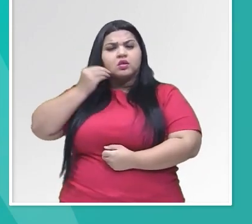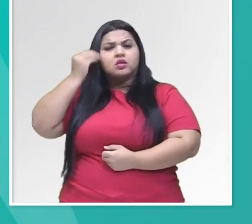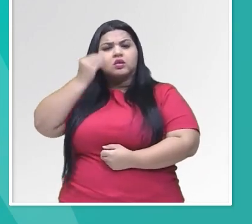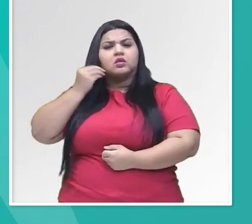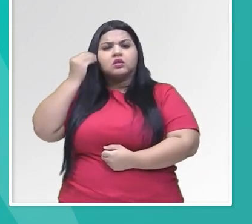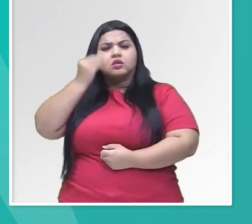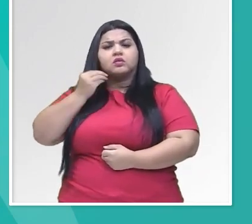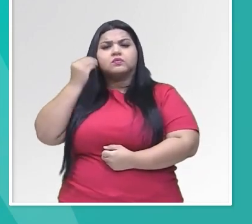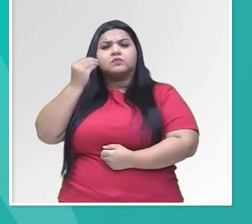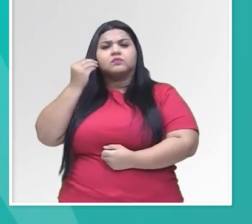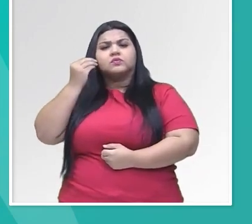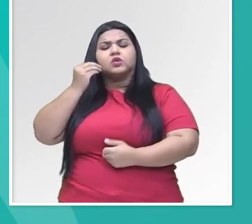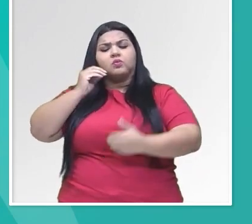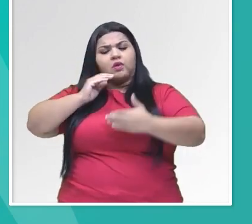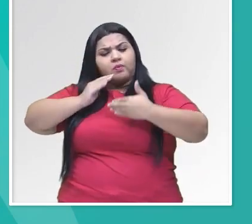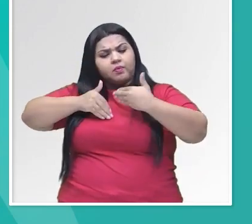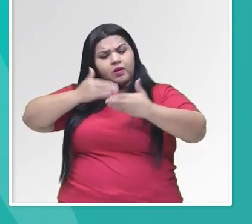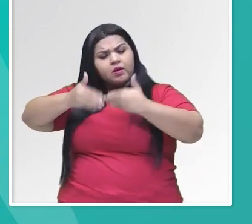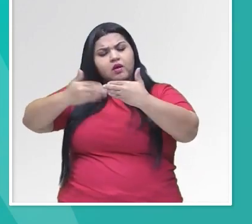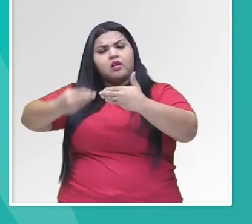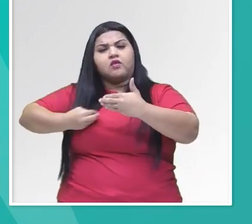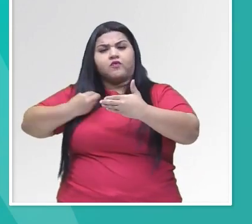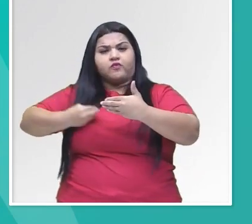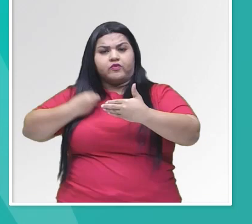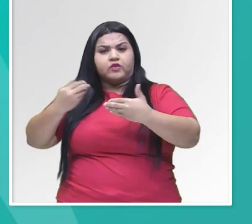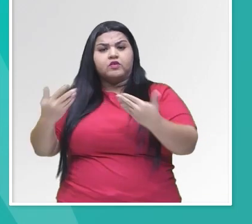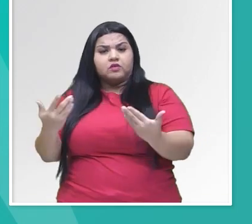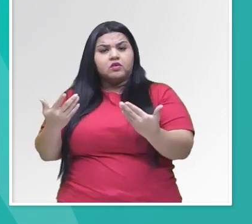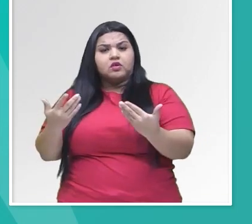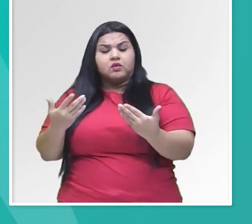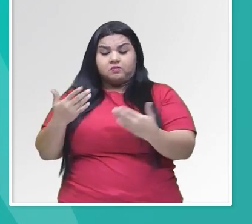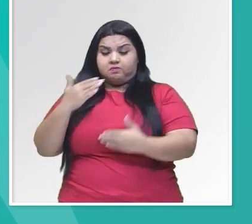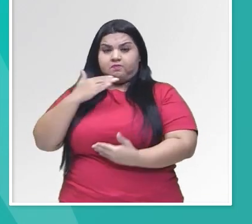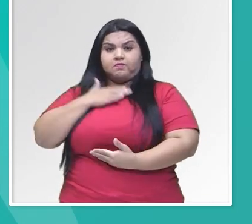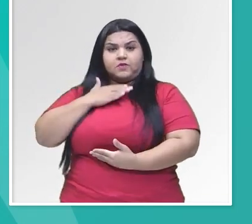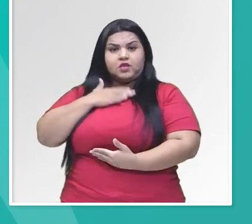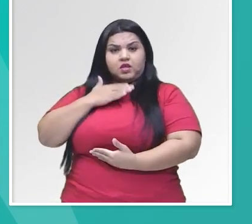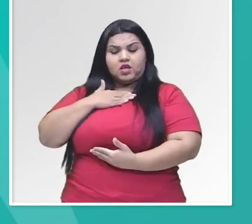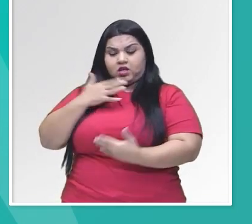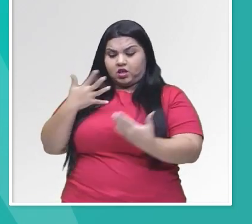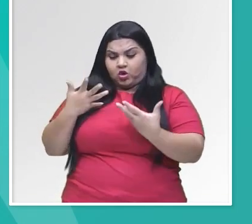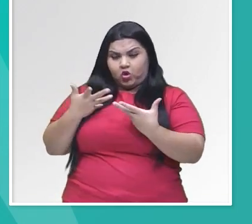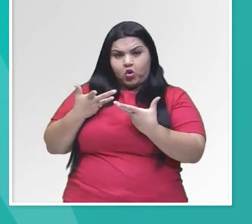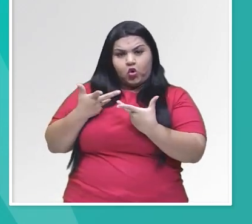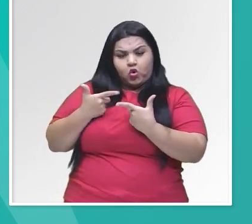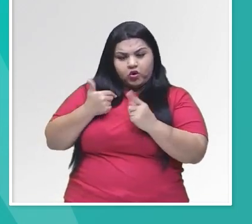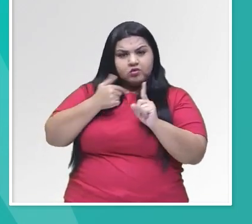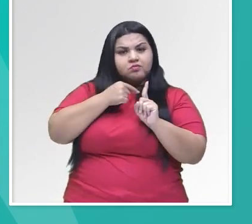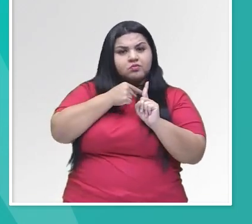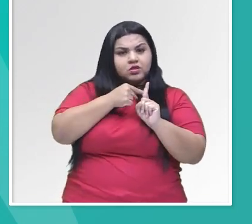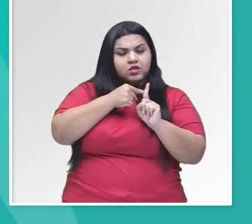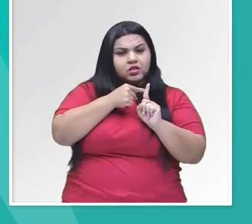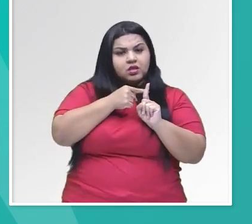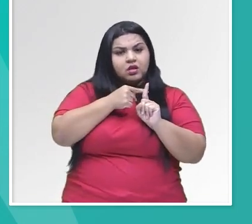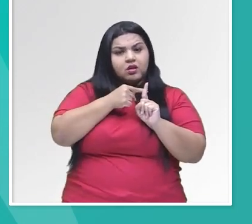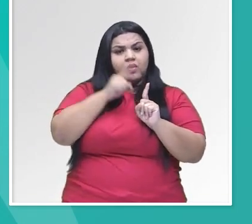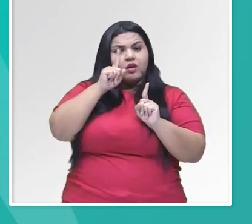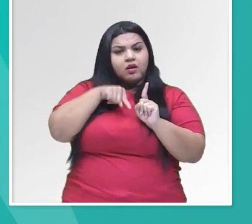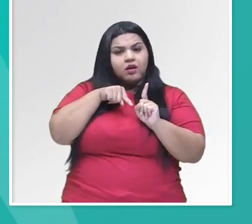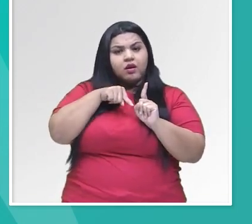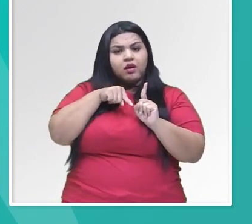assim, ao longo da vida, e que minhas qualidades positivas, elas